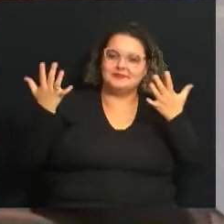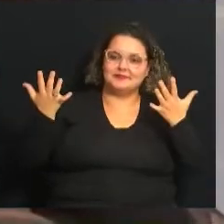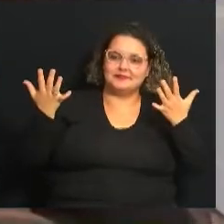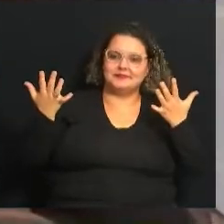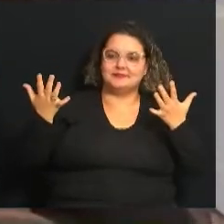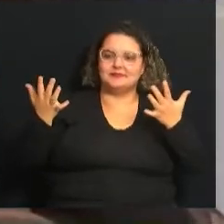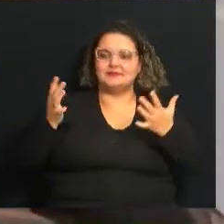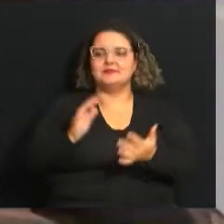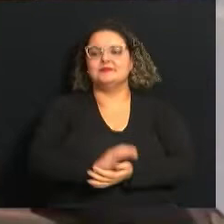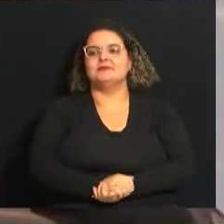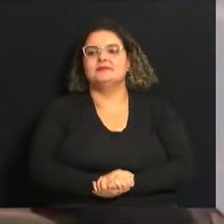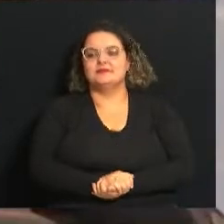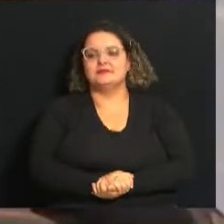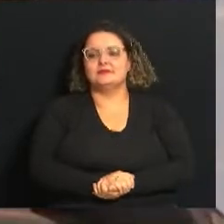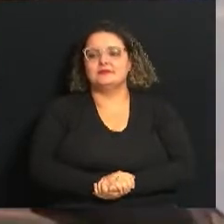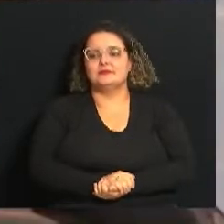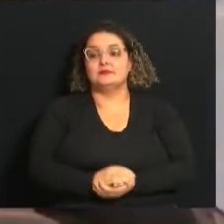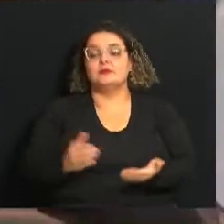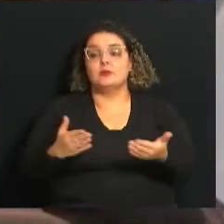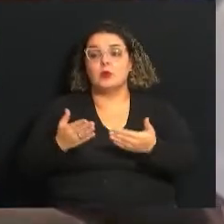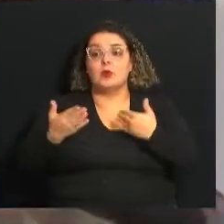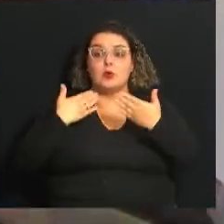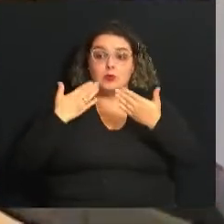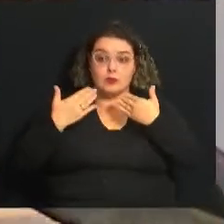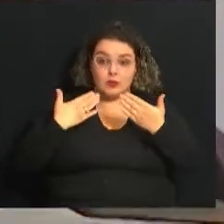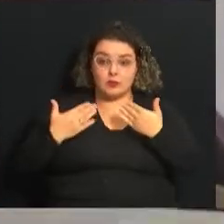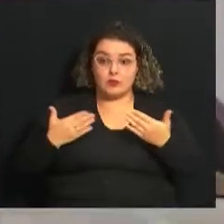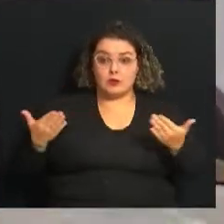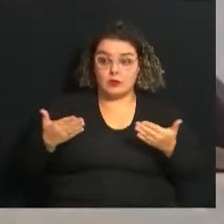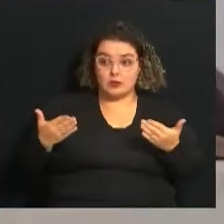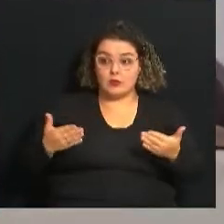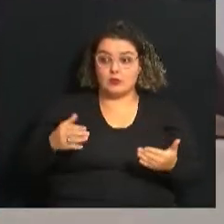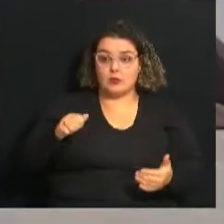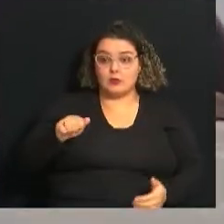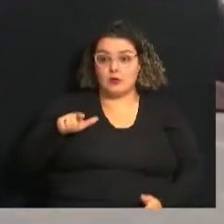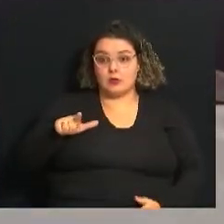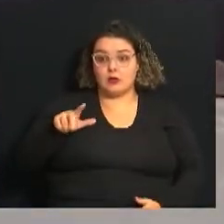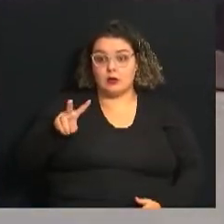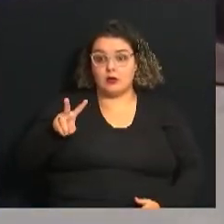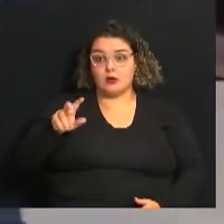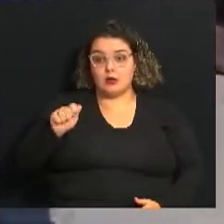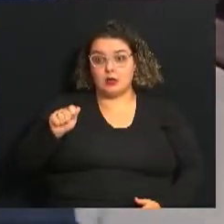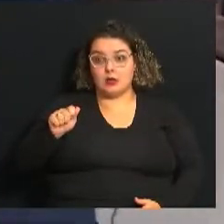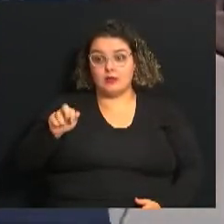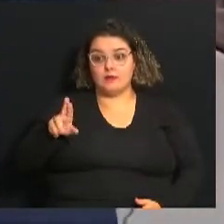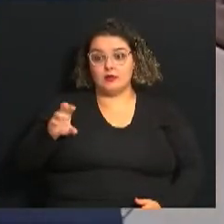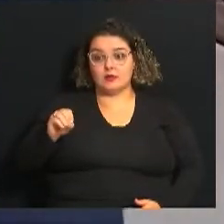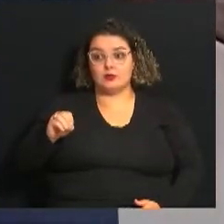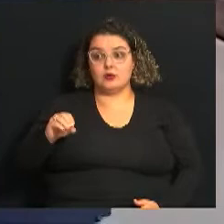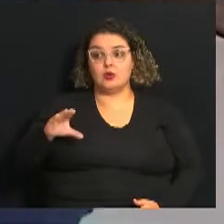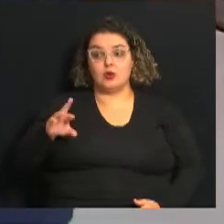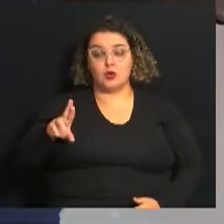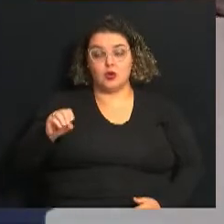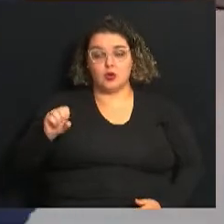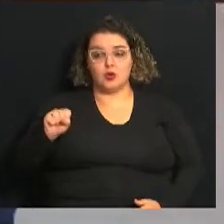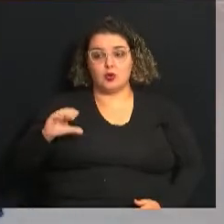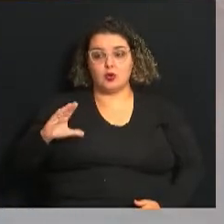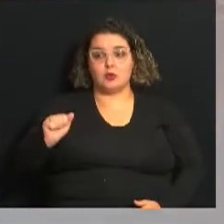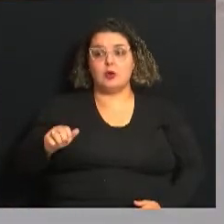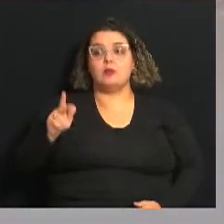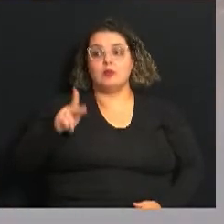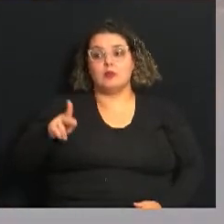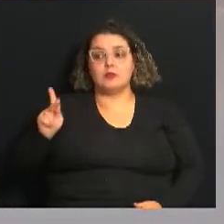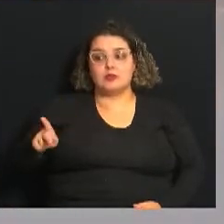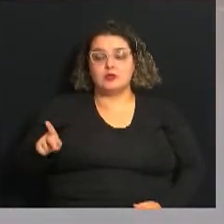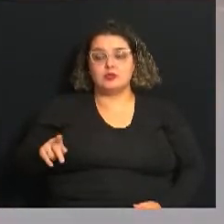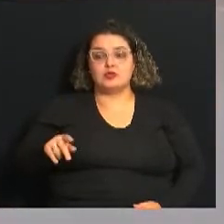importante. Hoje quem vai falar com a gente é o Álvaro Crosta, professor titular de Geologia do Instituto